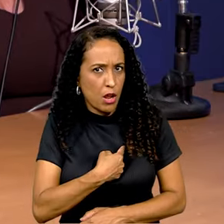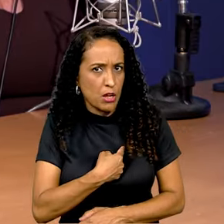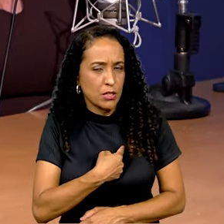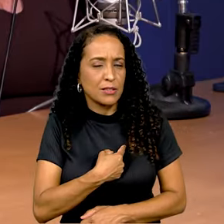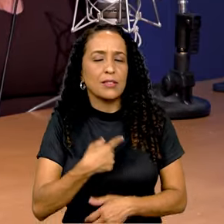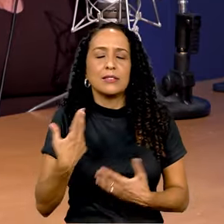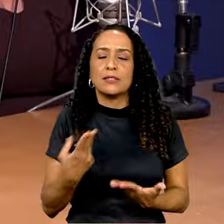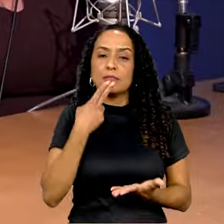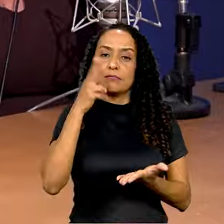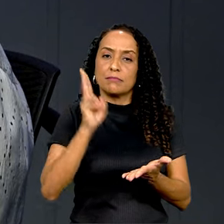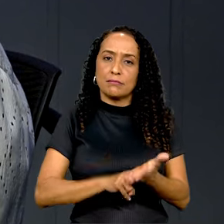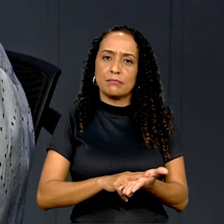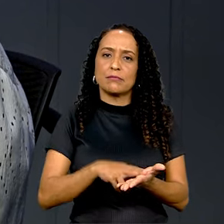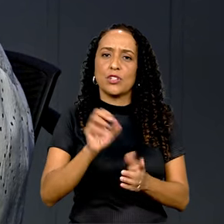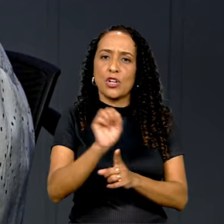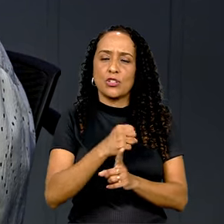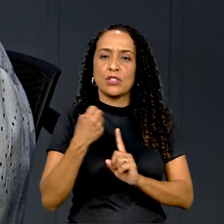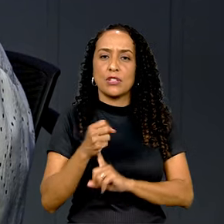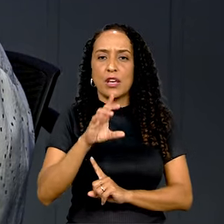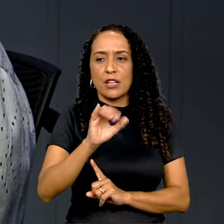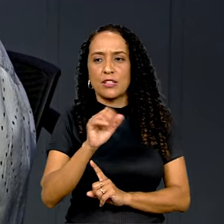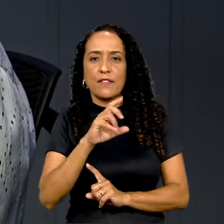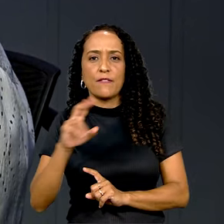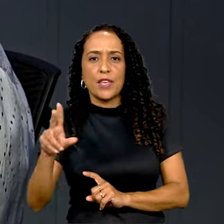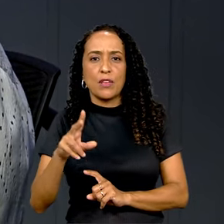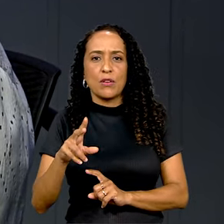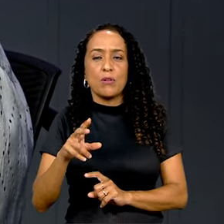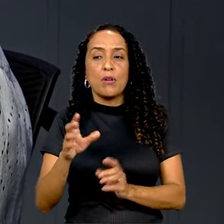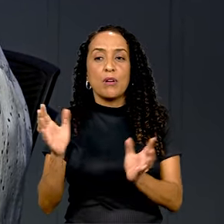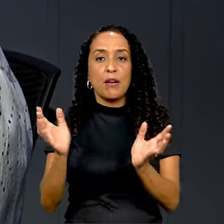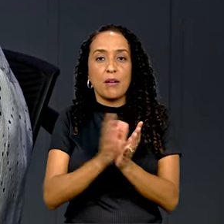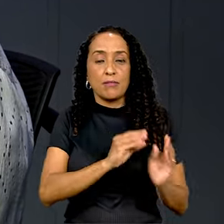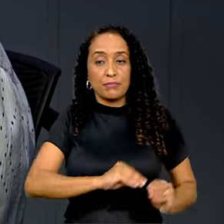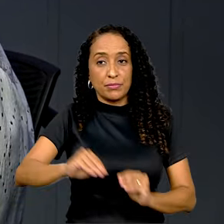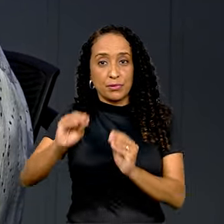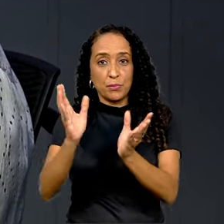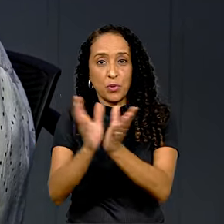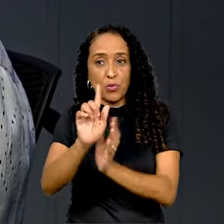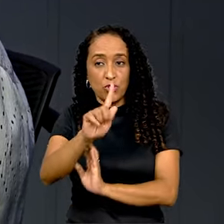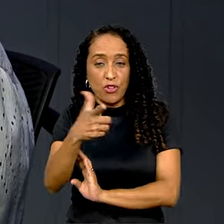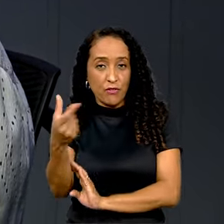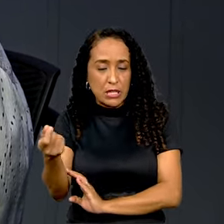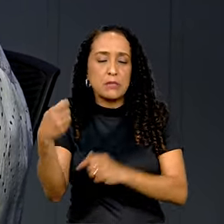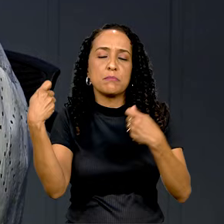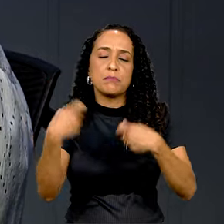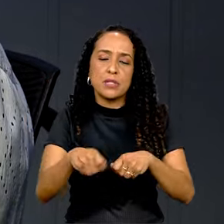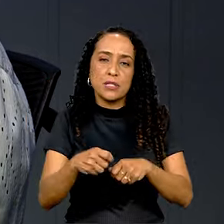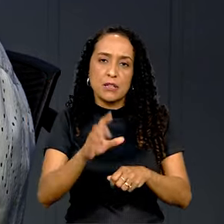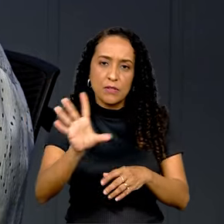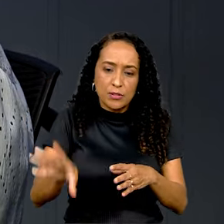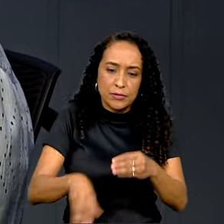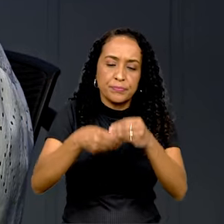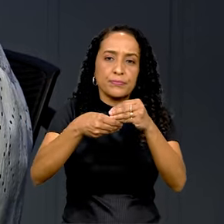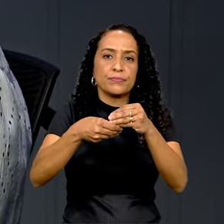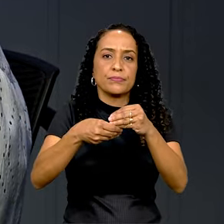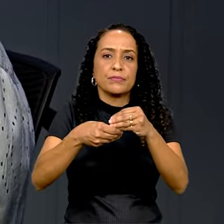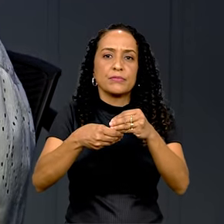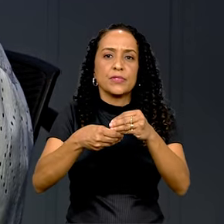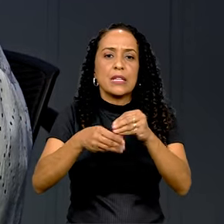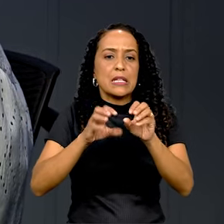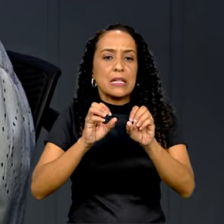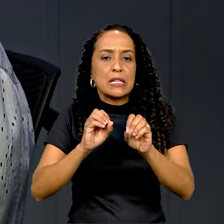essa carta da da sociedade civil pro pra Cúpula do G20 ela precisa incluir